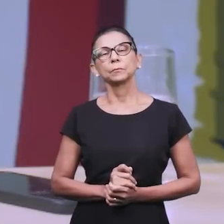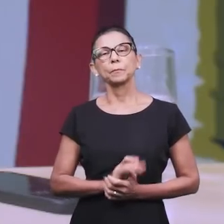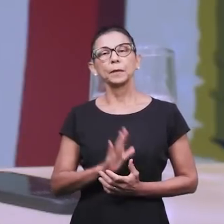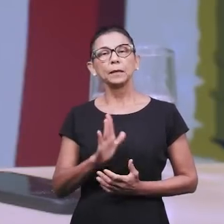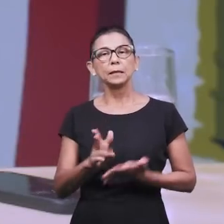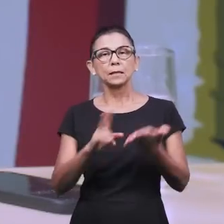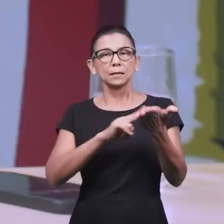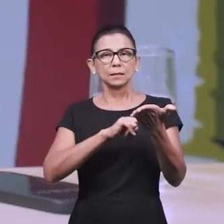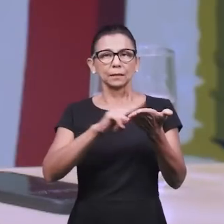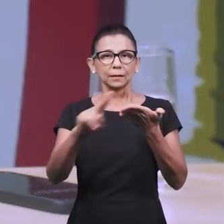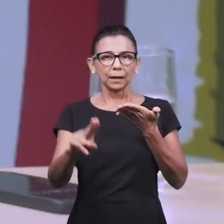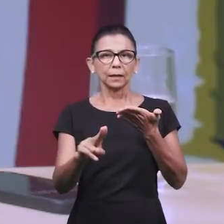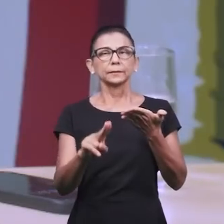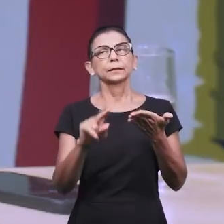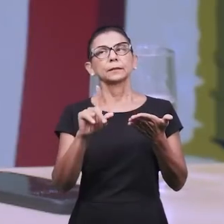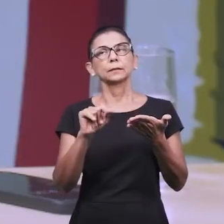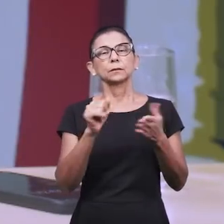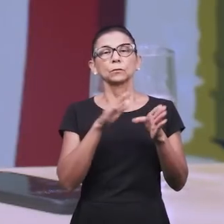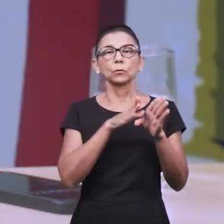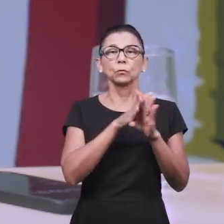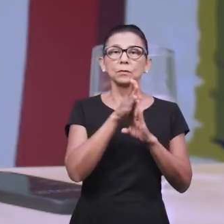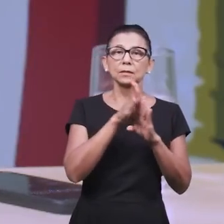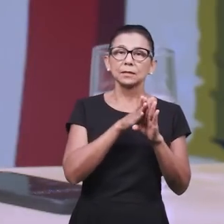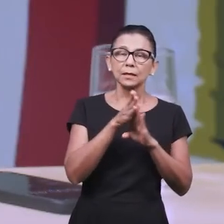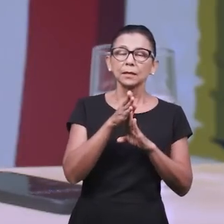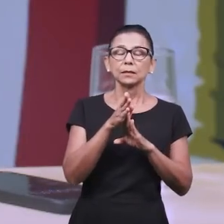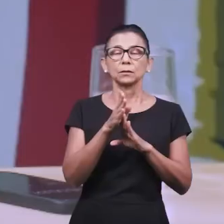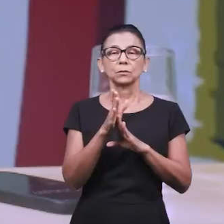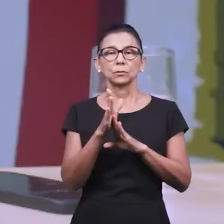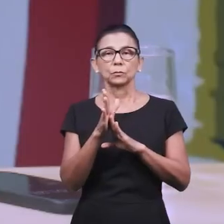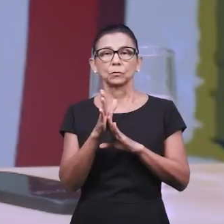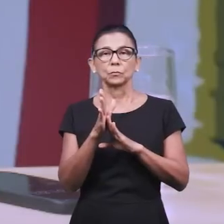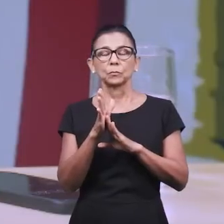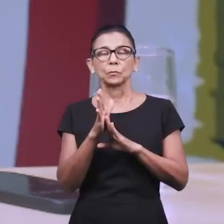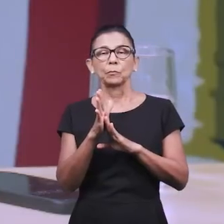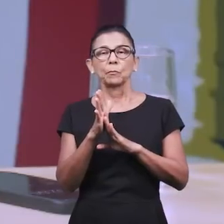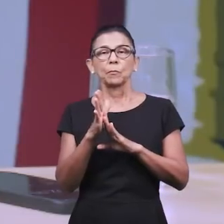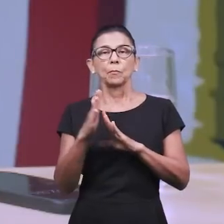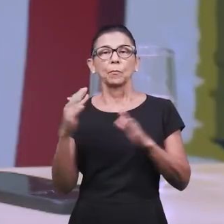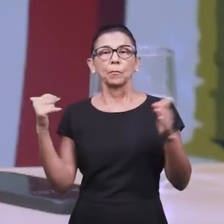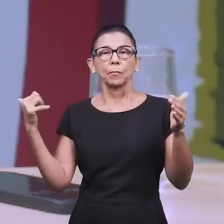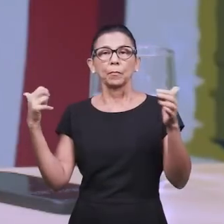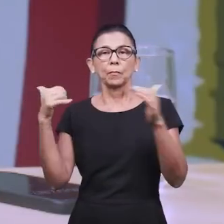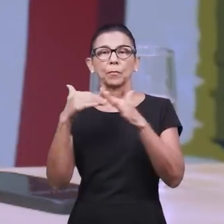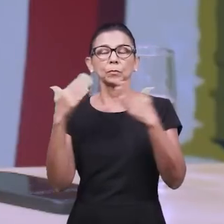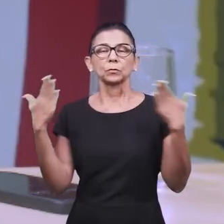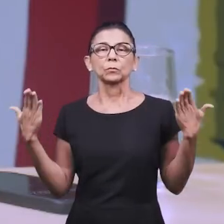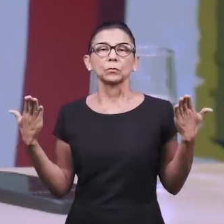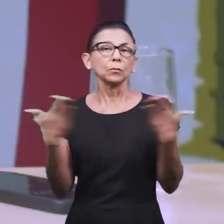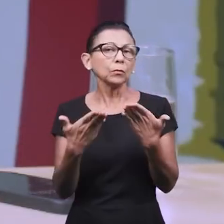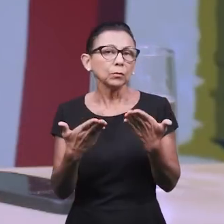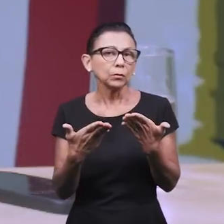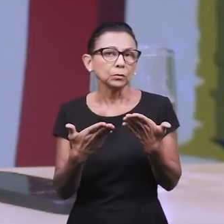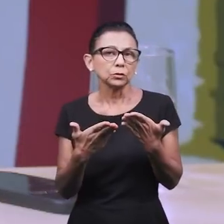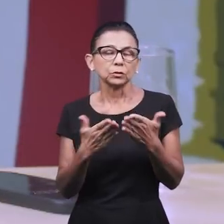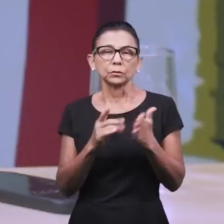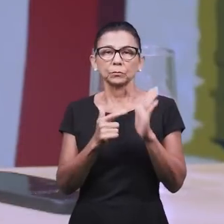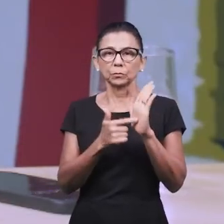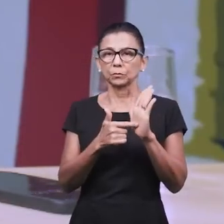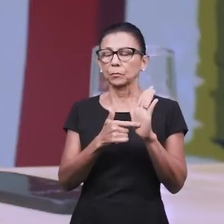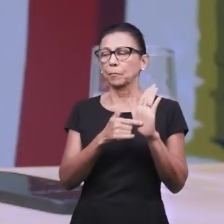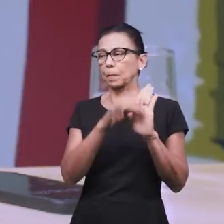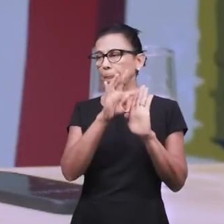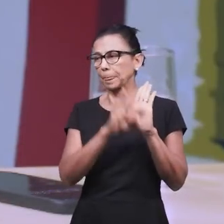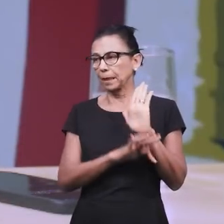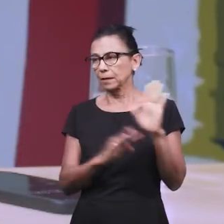aqui para os nossos dias, e aí eu vou aproveitar e vou trazer aqui um texto para que você possa associar uma